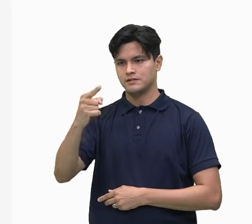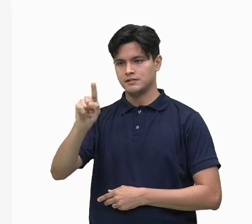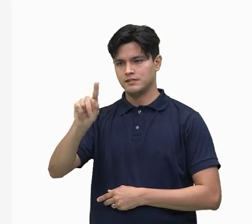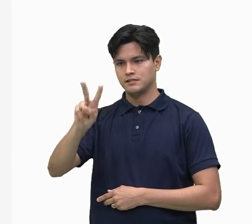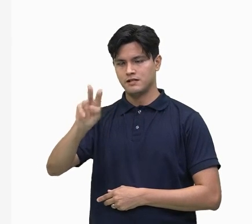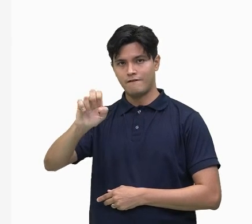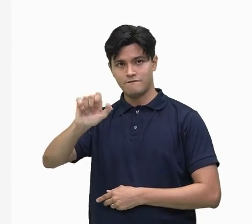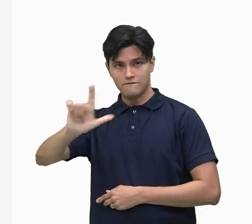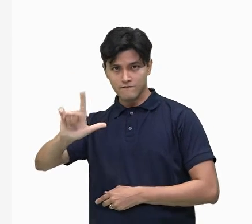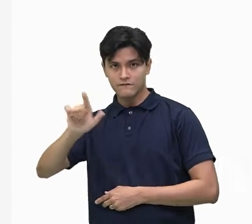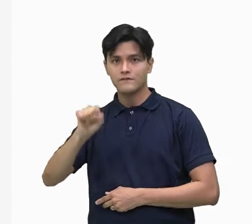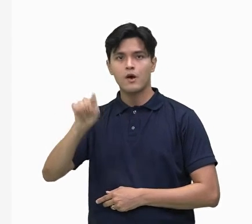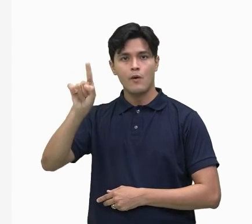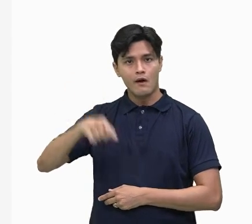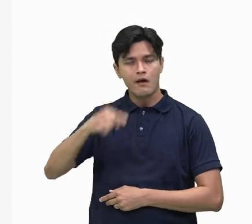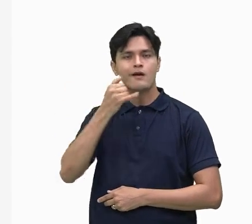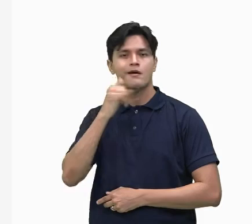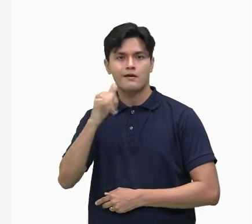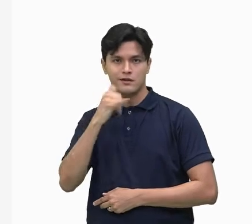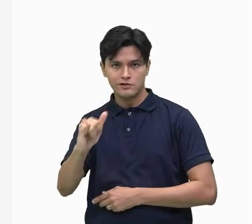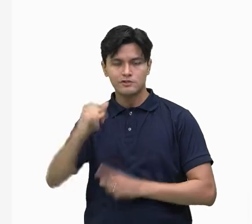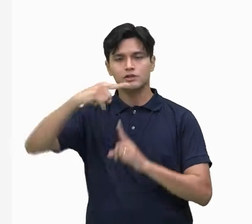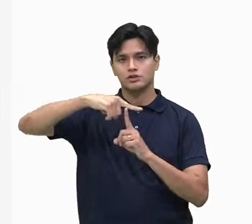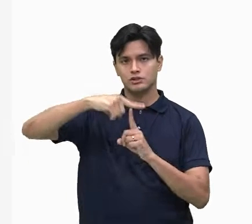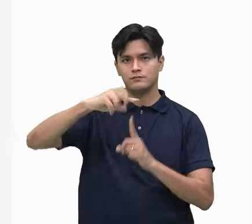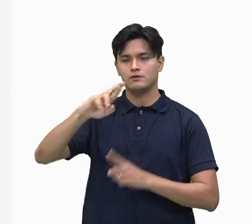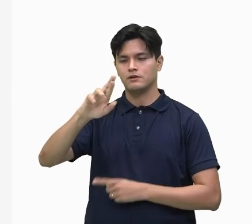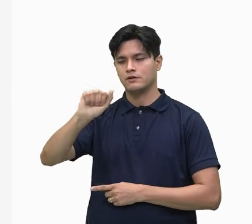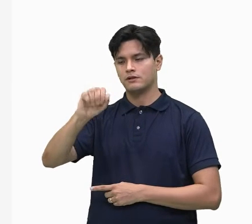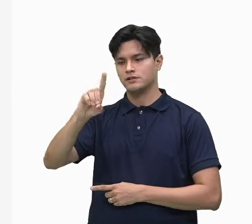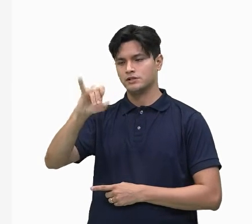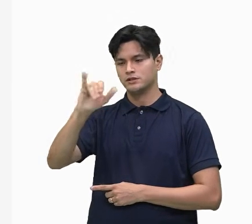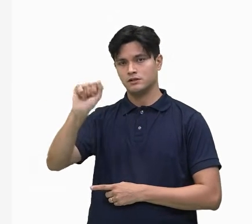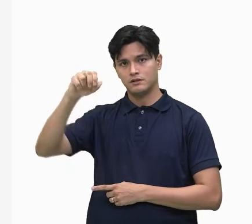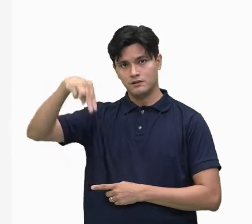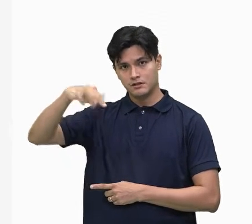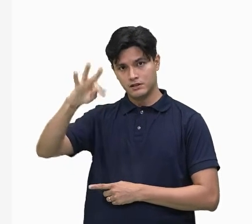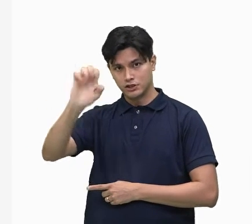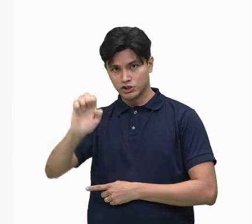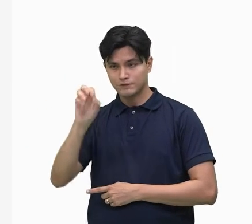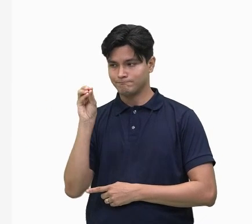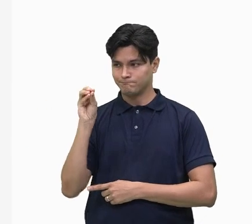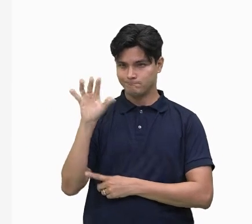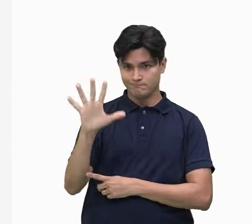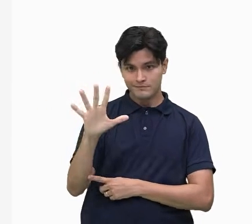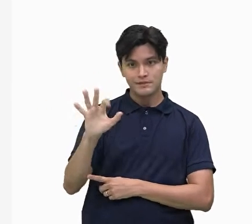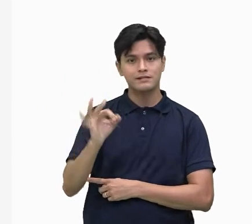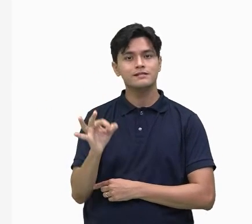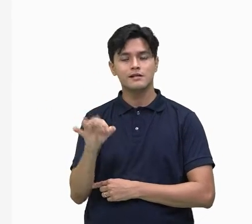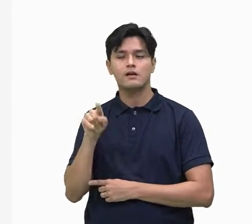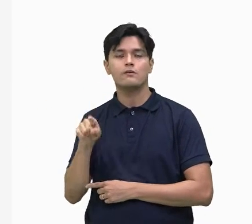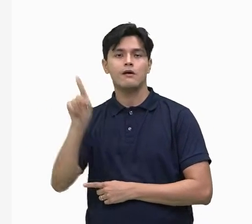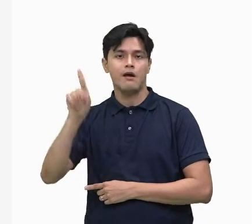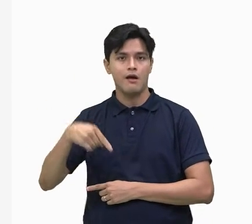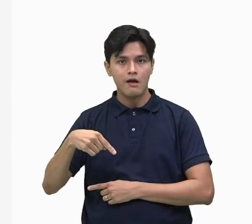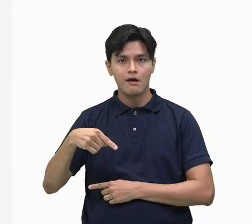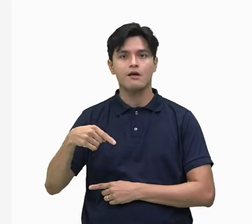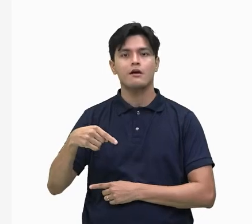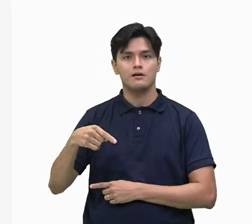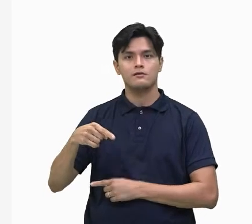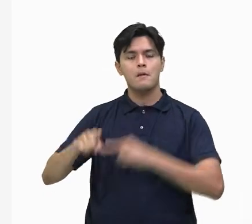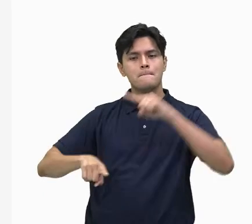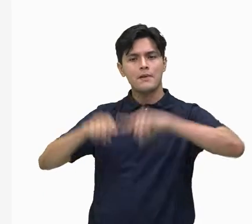uma forma de energia radiante. É o agente físico que, atuando nos órgãos